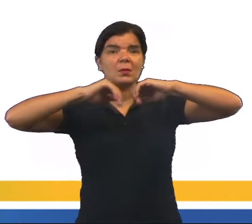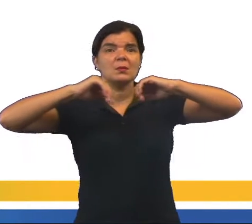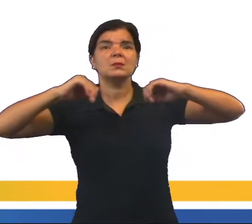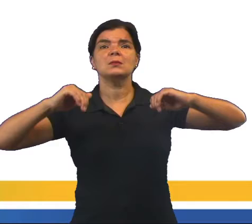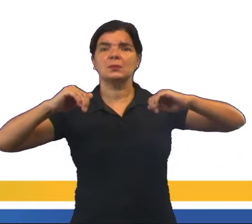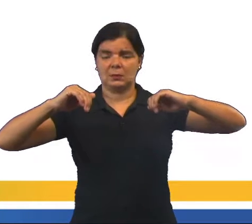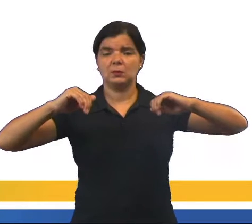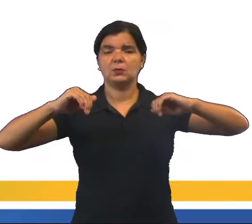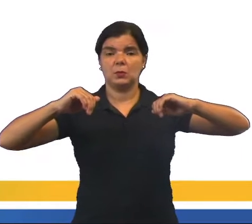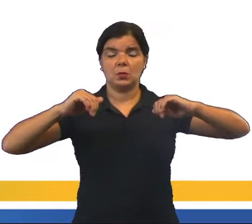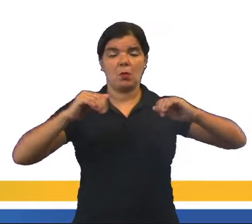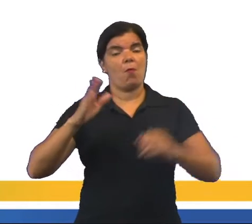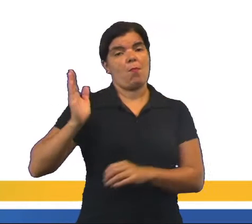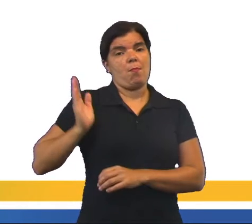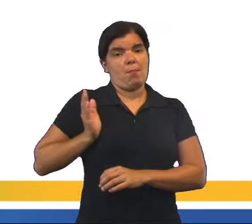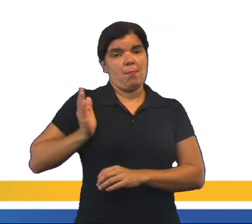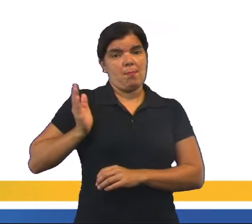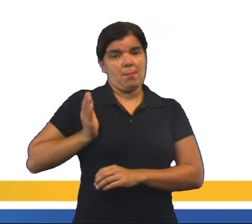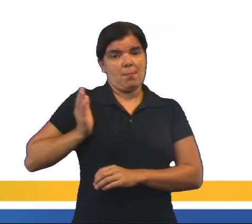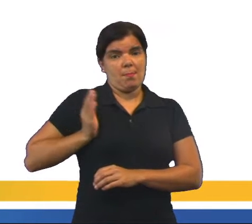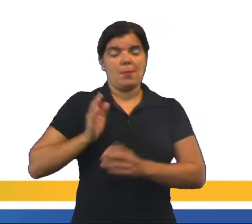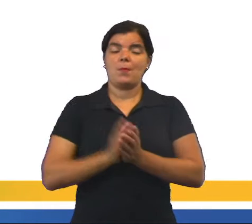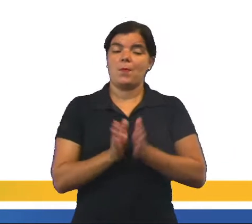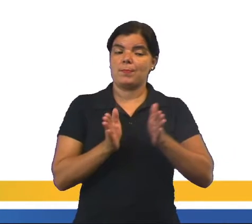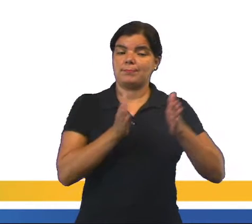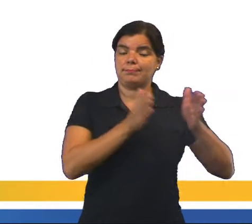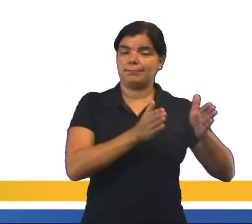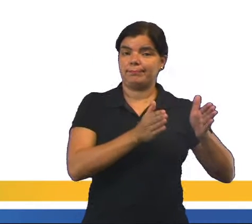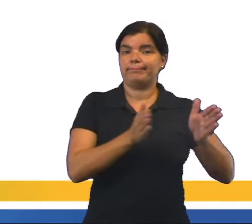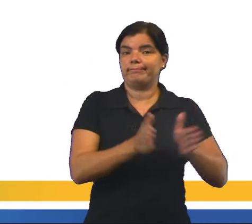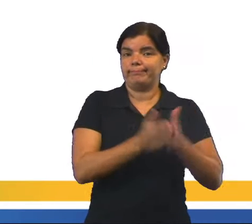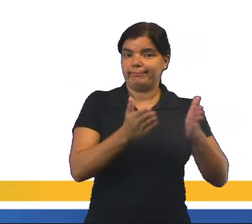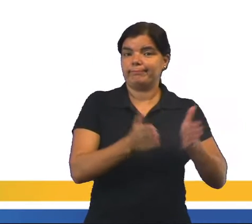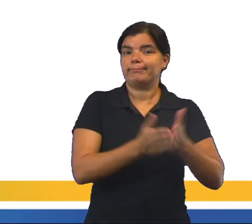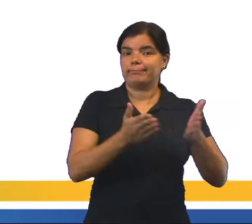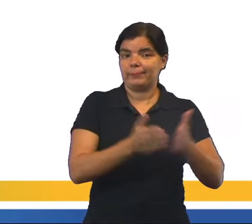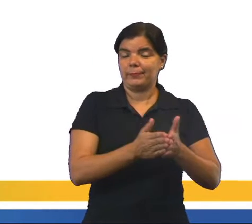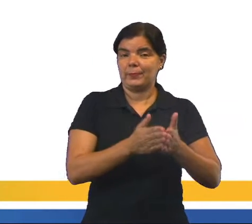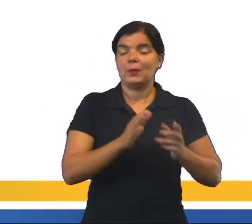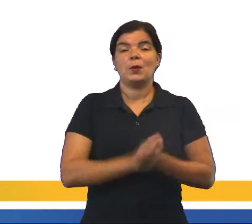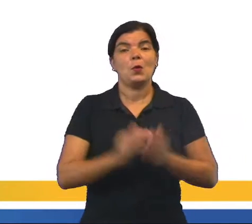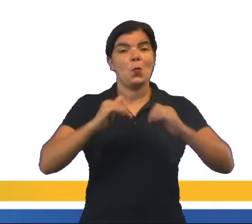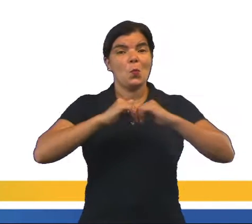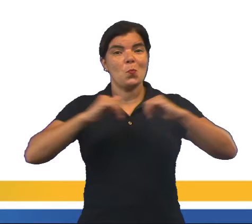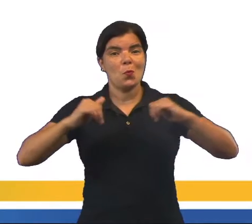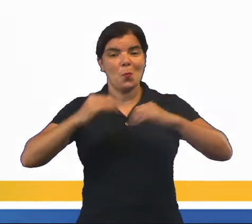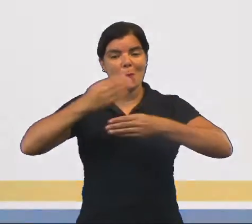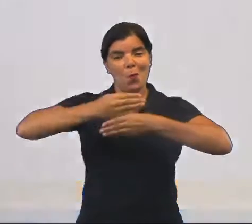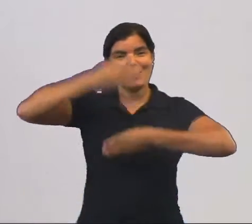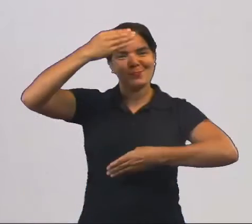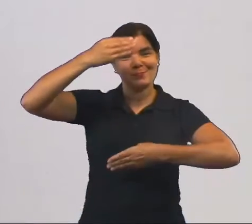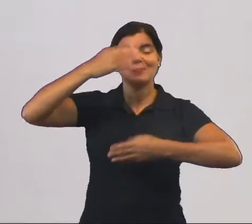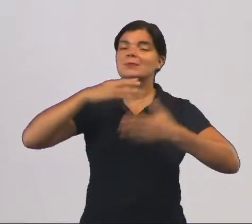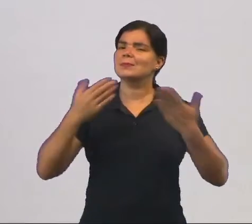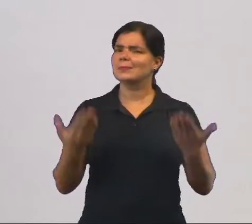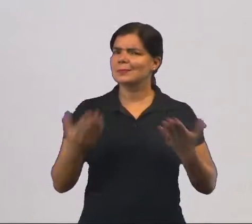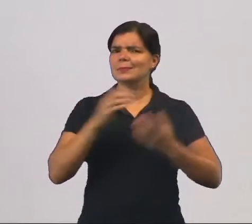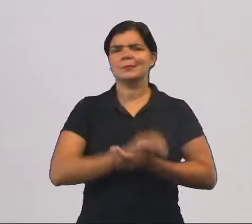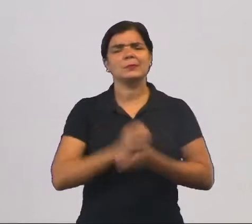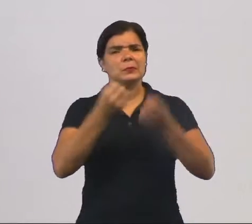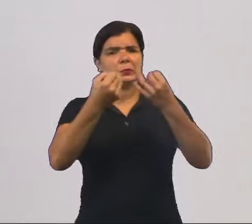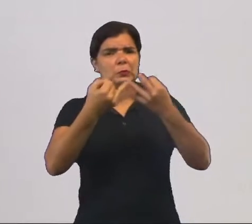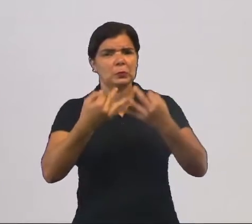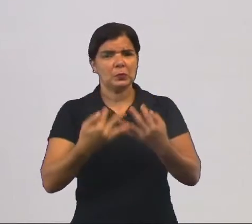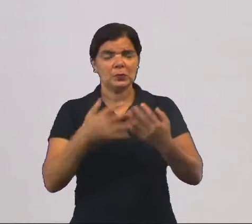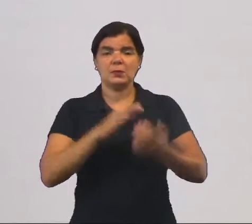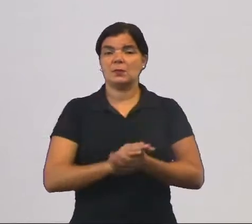aí uma parte rica do bairro com a parte pobre, separada apenas por um muro. Então, quando